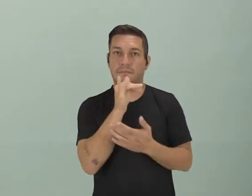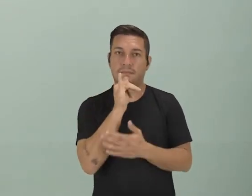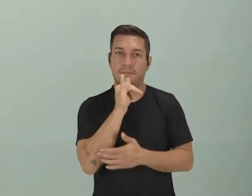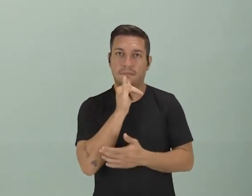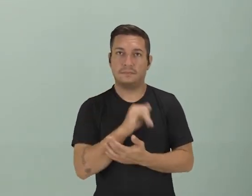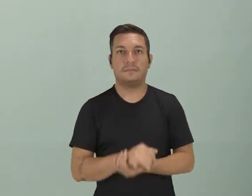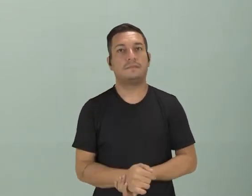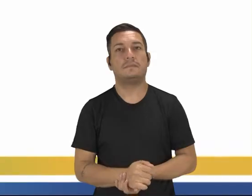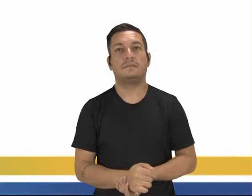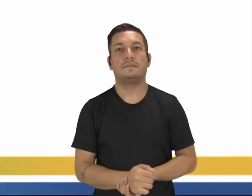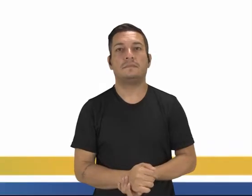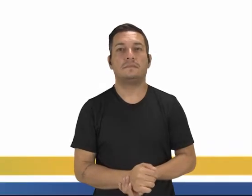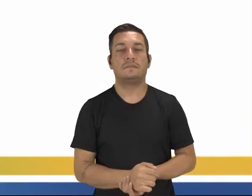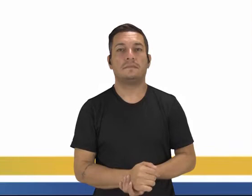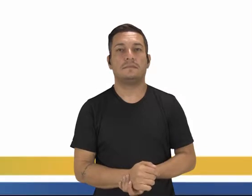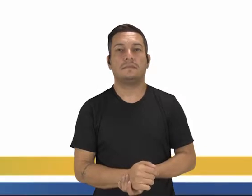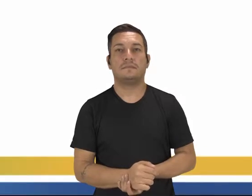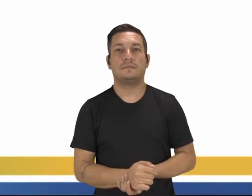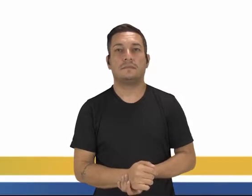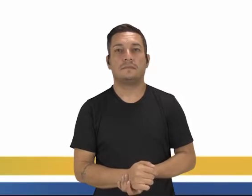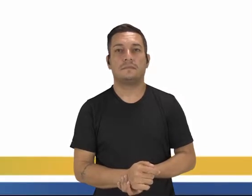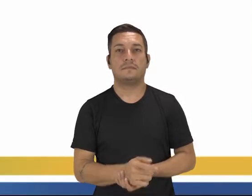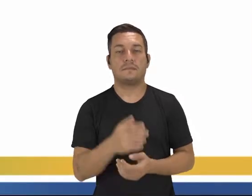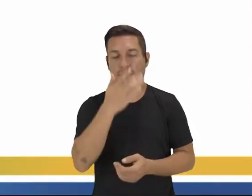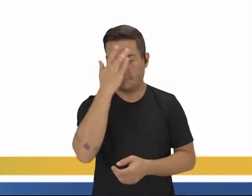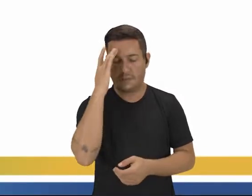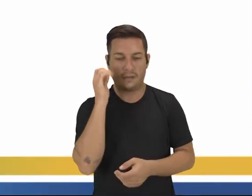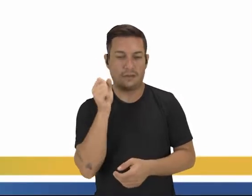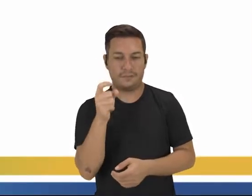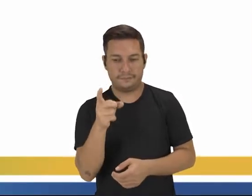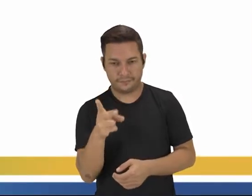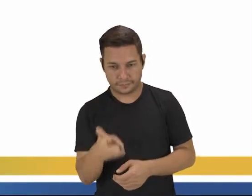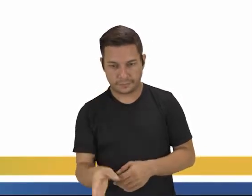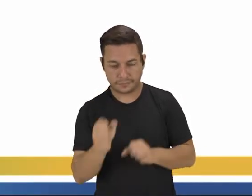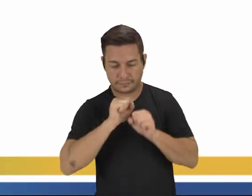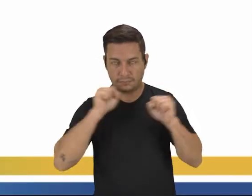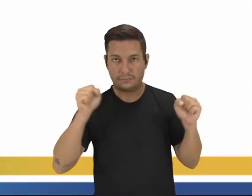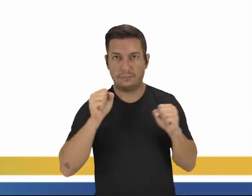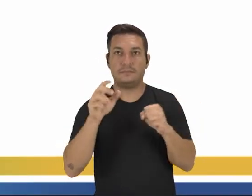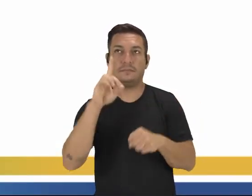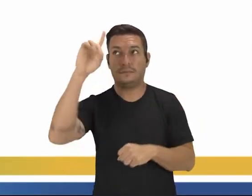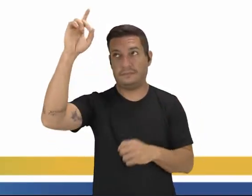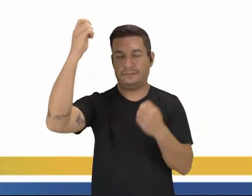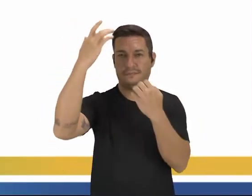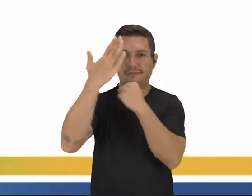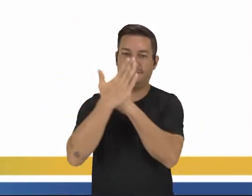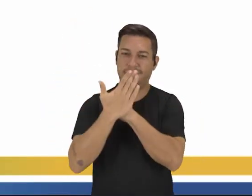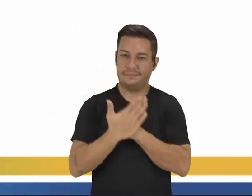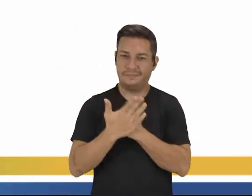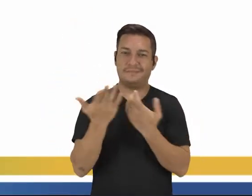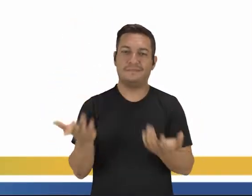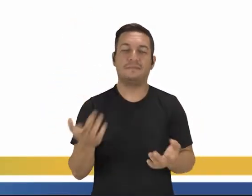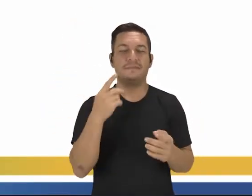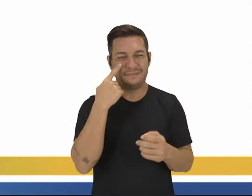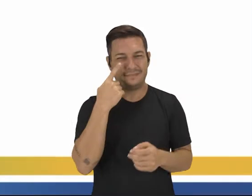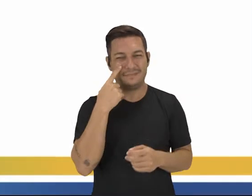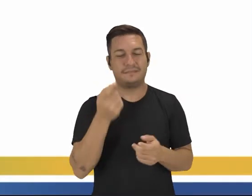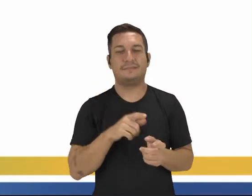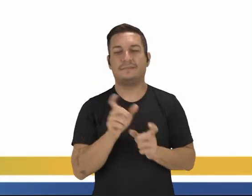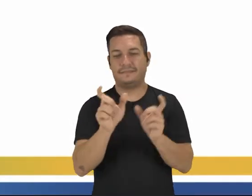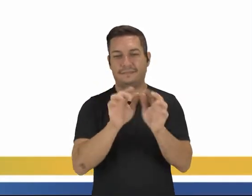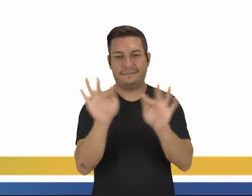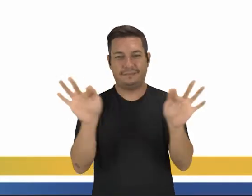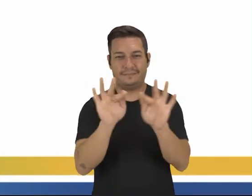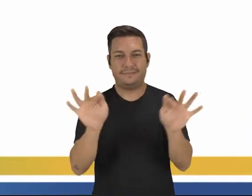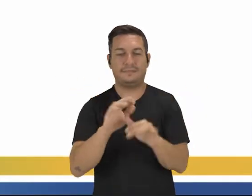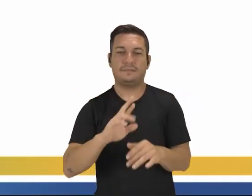exemplo. A que madruga Deus lhe ajuda. Vejam bem que essas expressões, elas não são